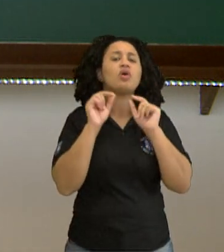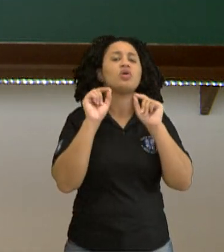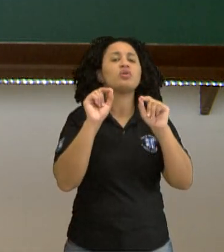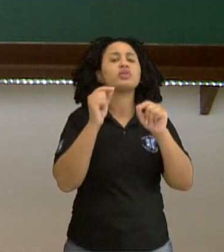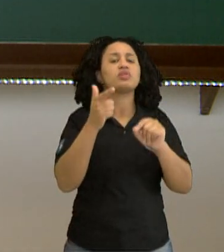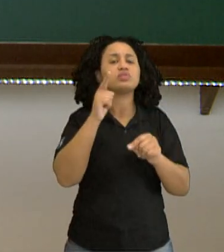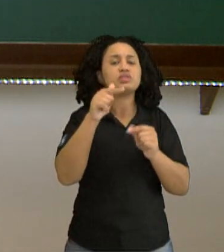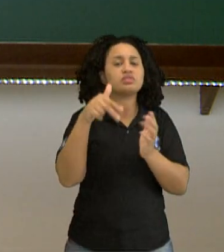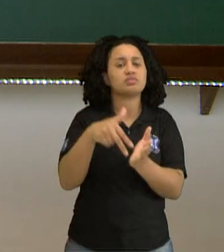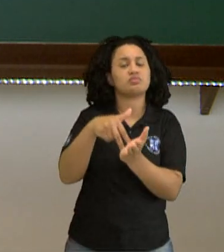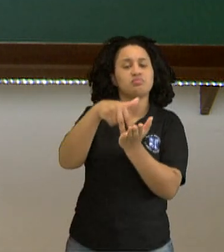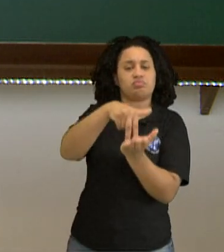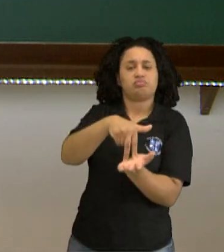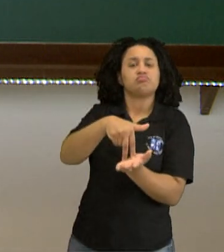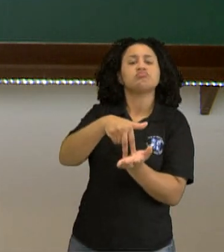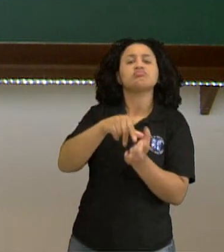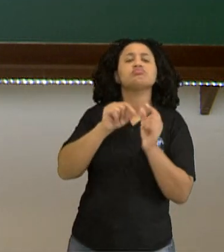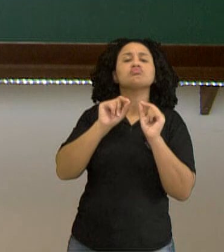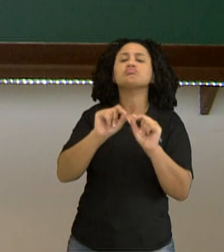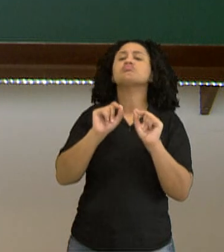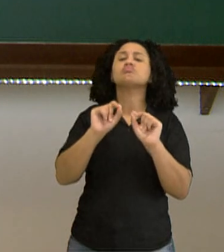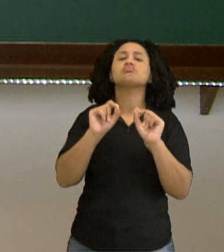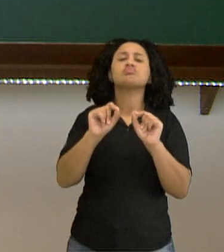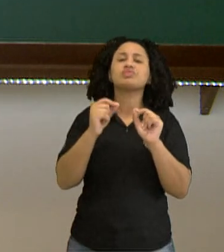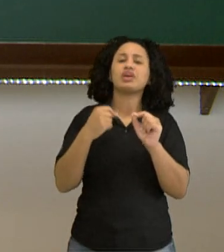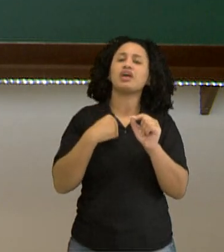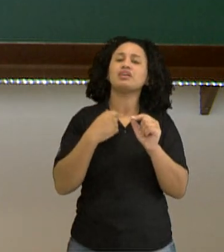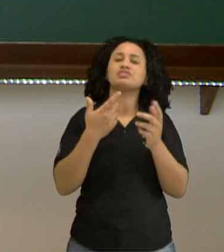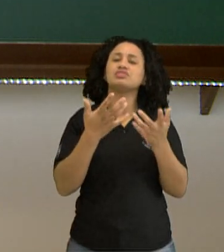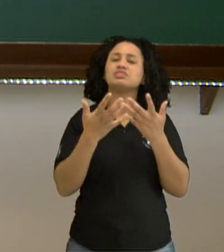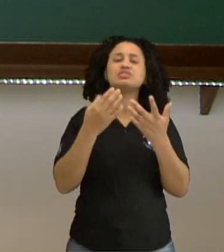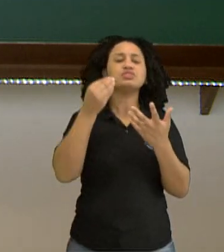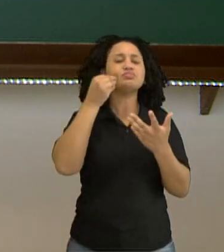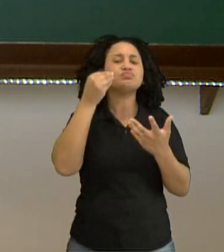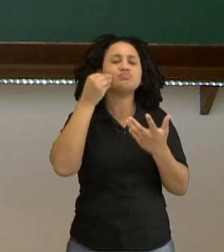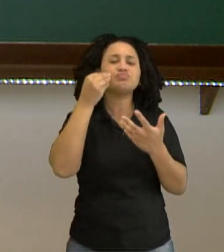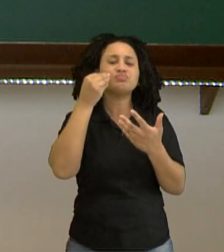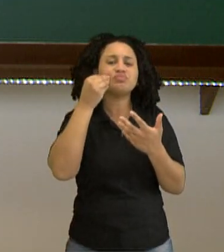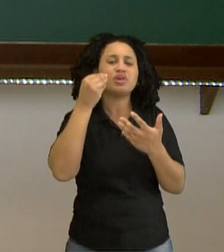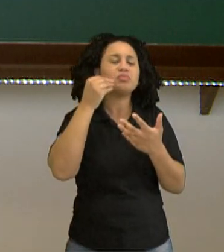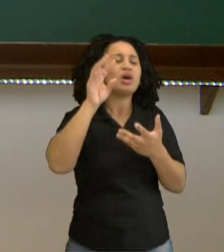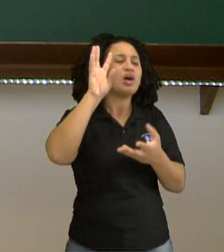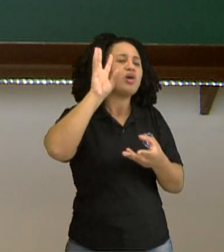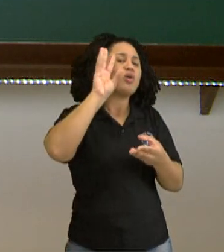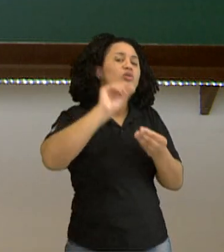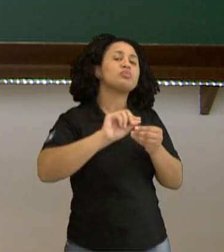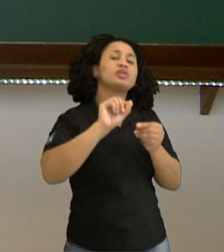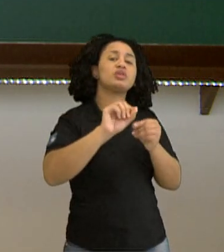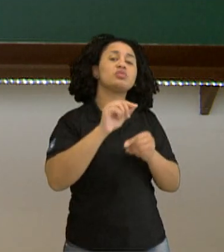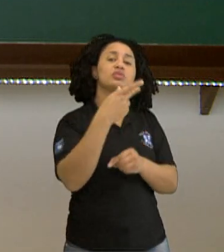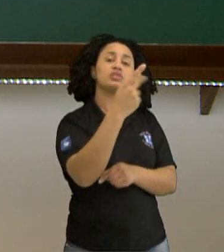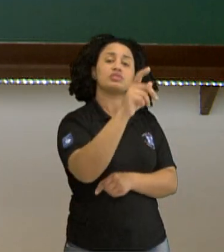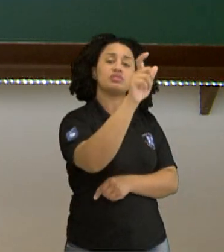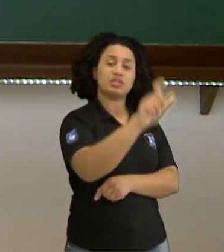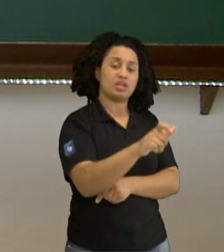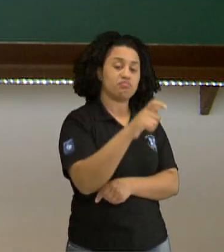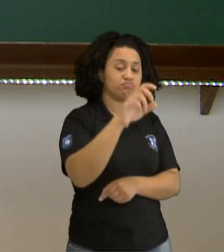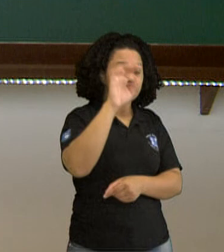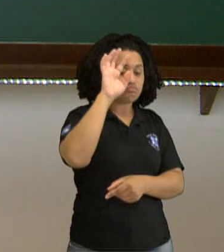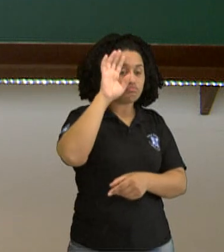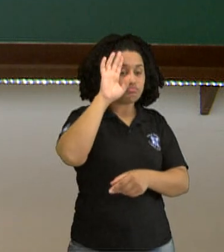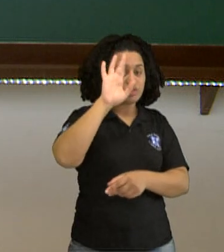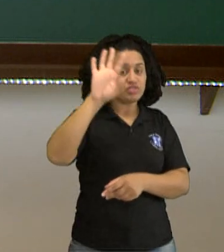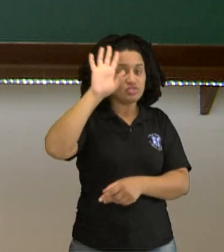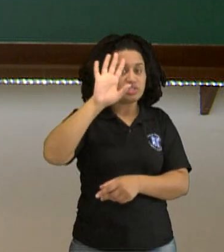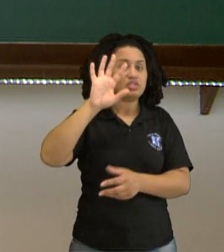se colocar numa posição, né, de tentar entender o que esse outro pensa do mundo, né, quais